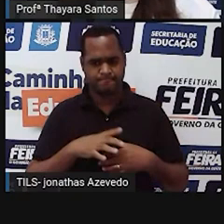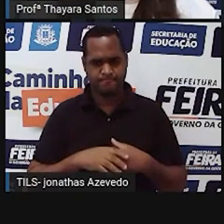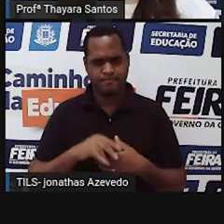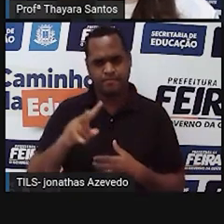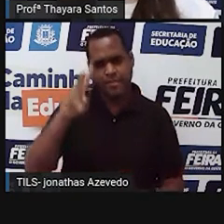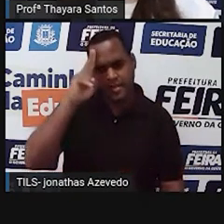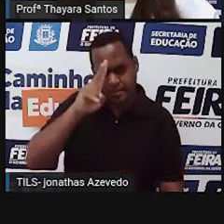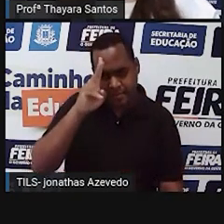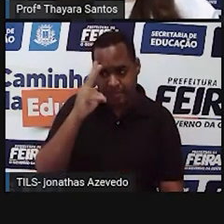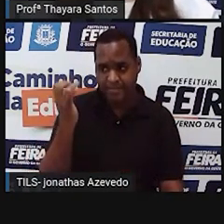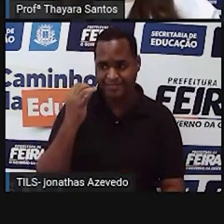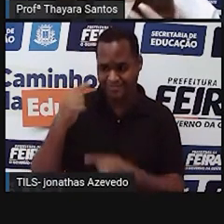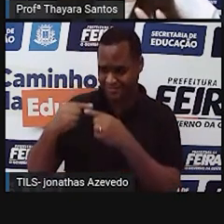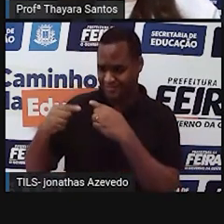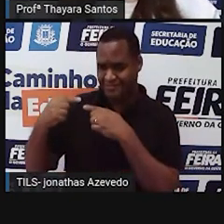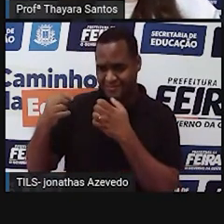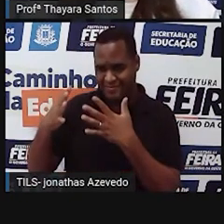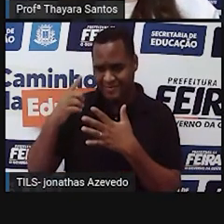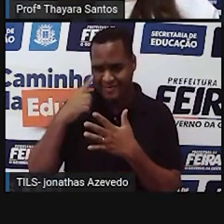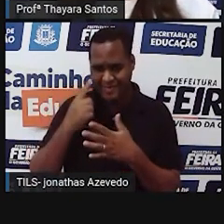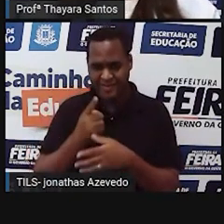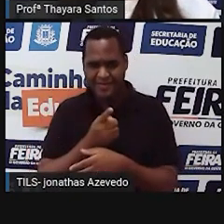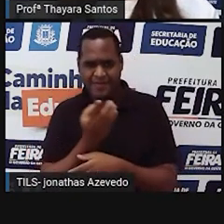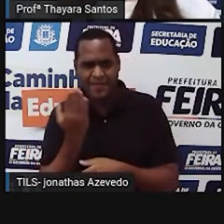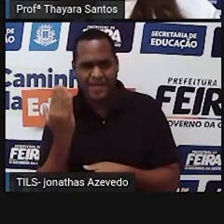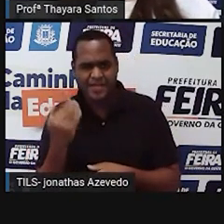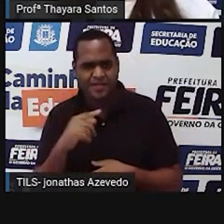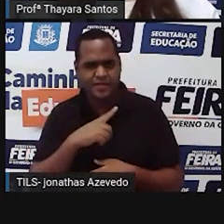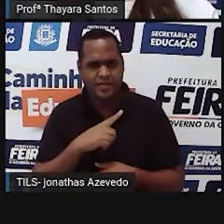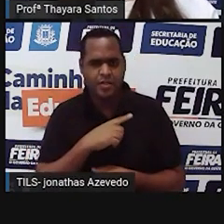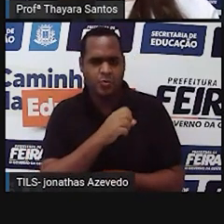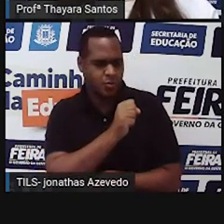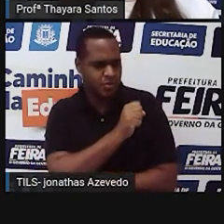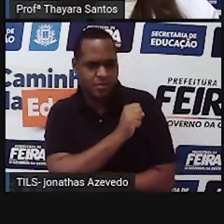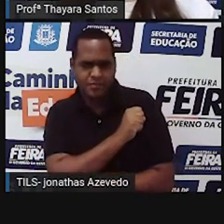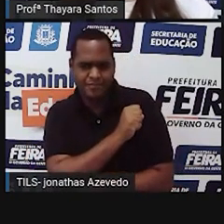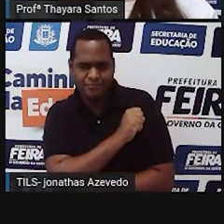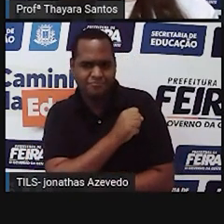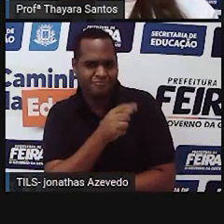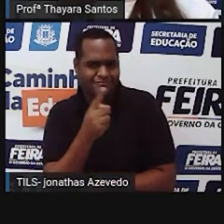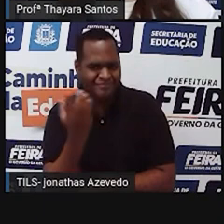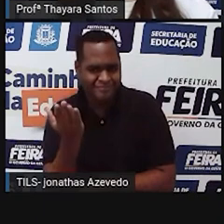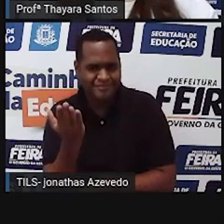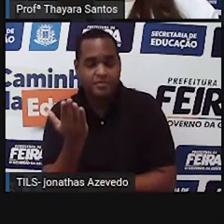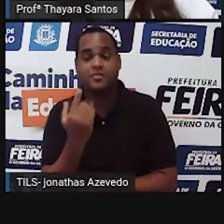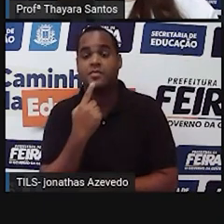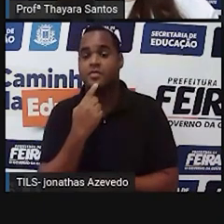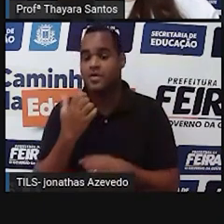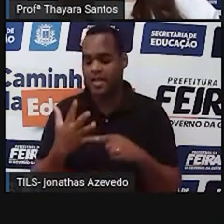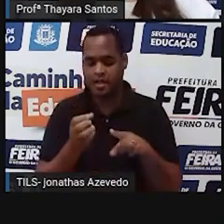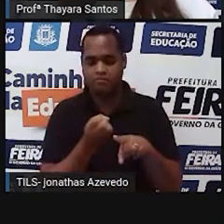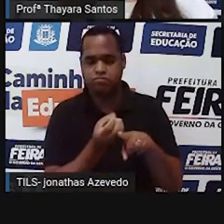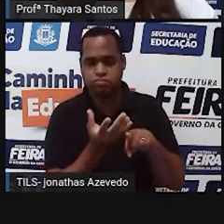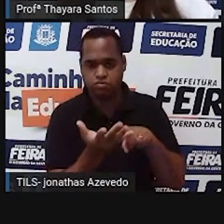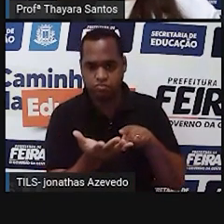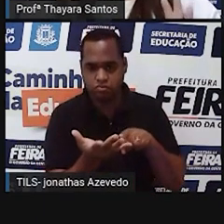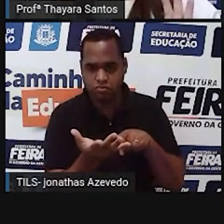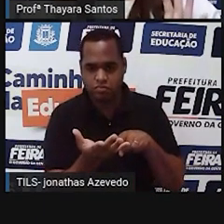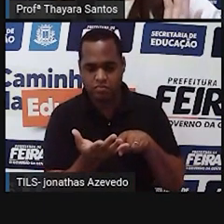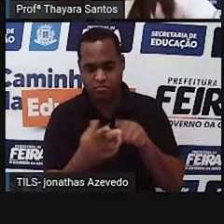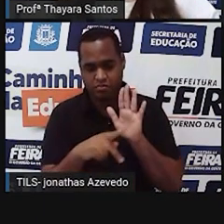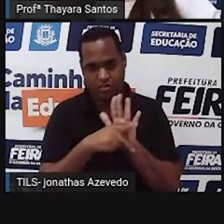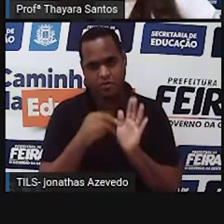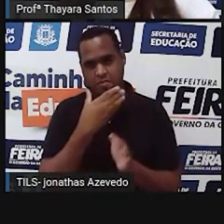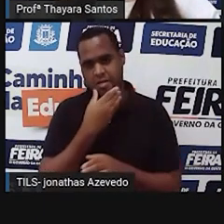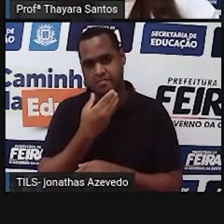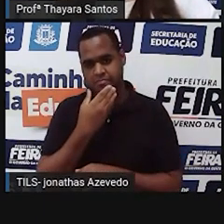série anterior, vocês estudaram o sistema reprodutor e vocês viram que o espermatozoide, que é a célula reprodutiva masculina, ele